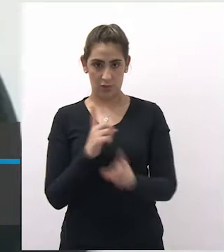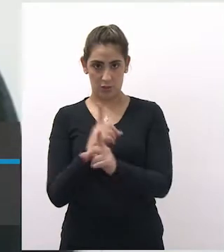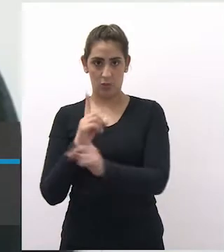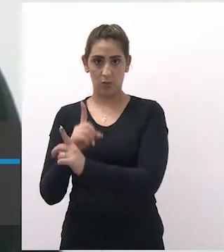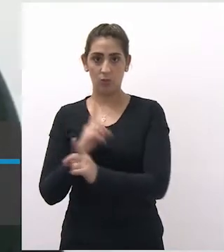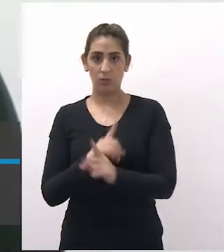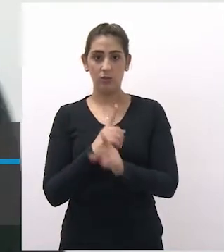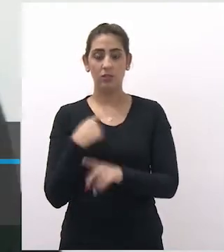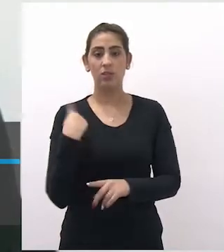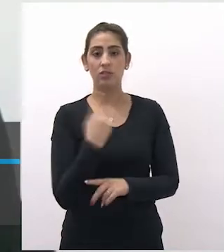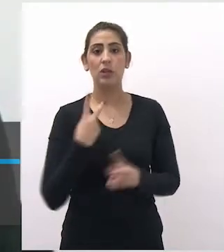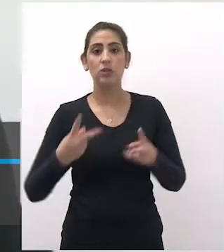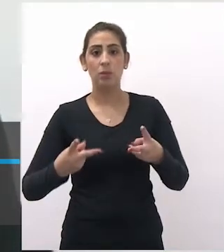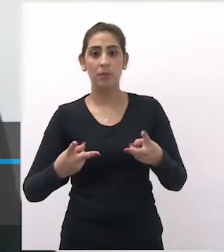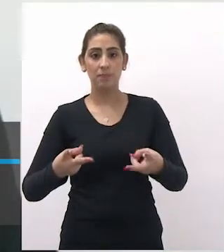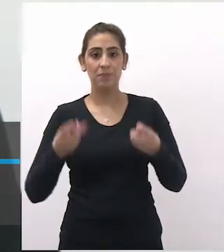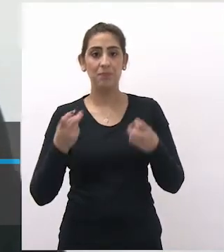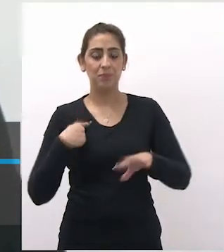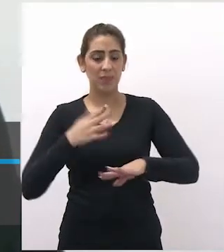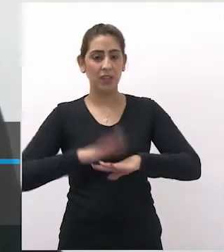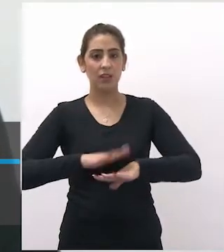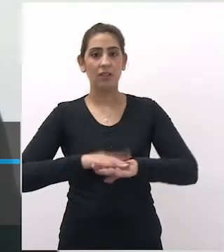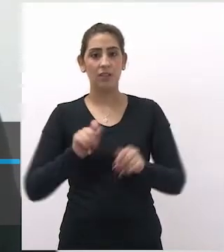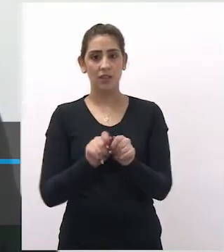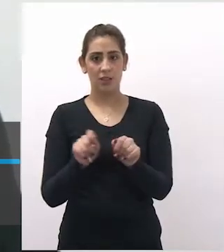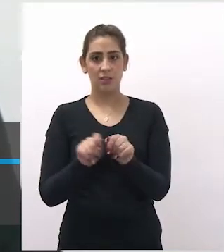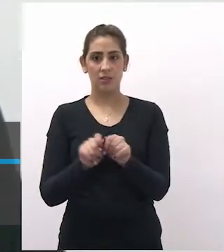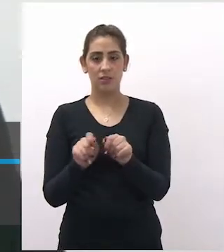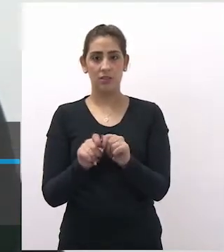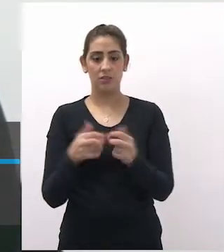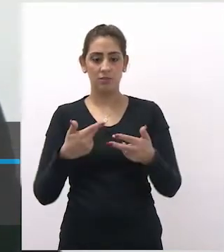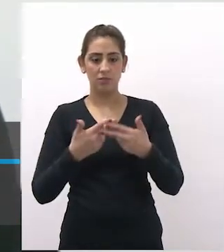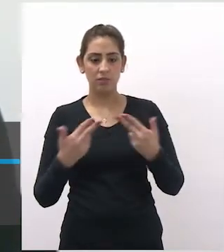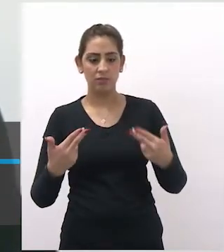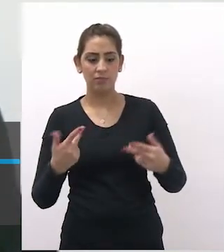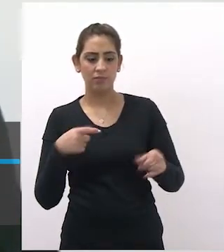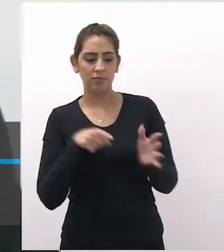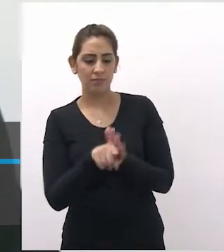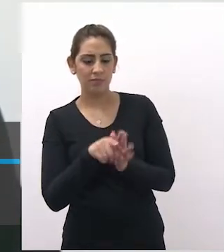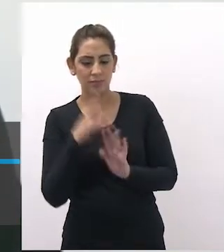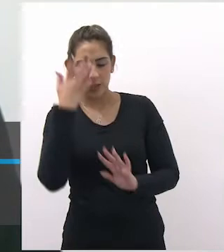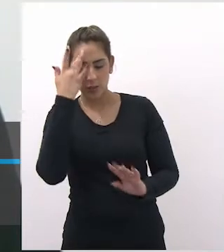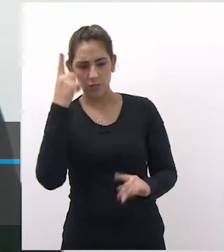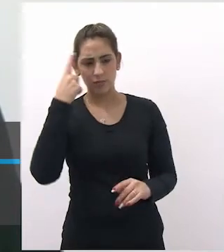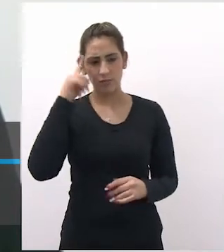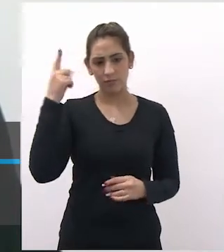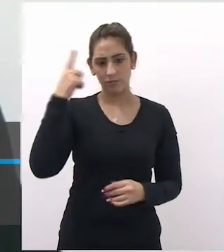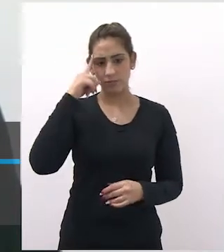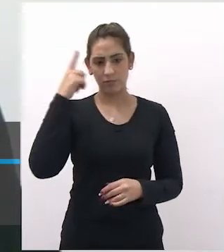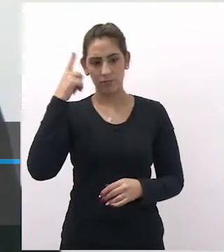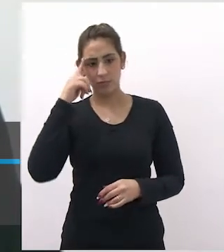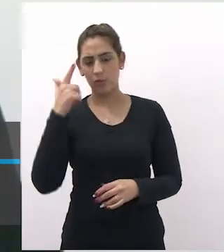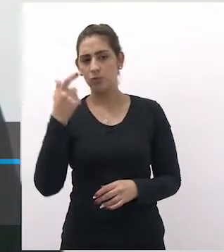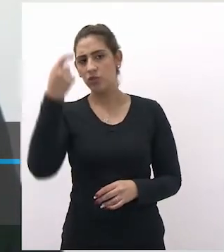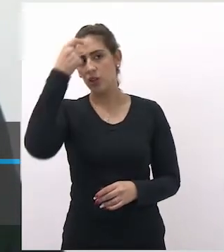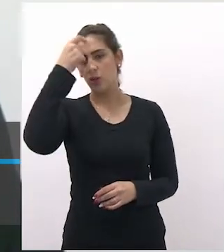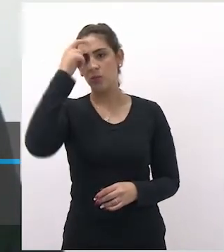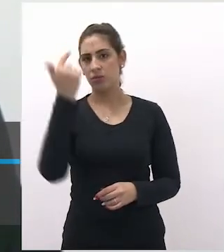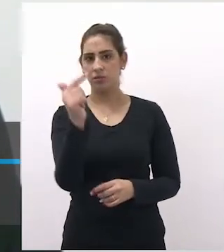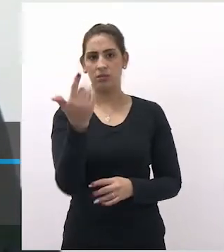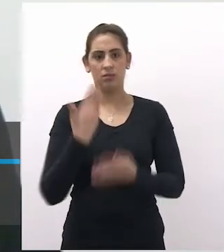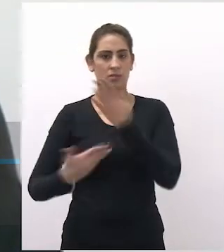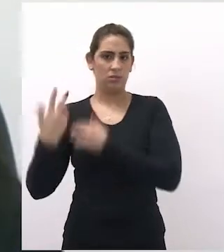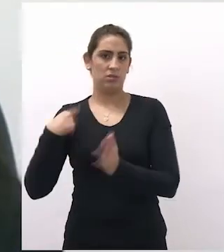gente se dá conta de que está fazendo alguns autoquestionamentos que a gente não tinha muita consciência antes